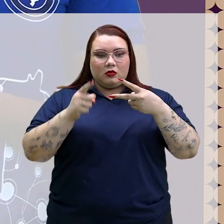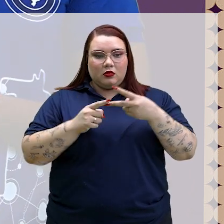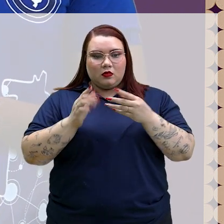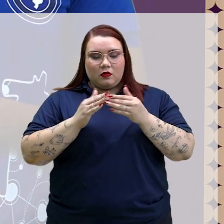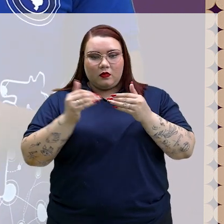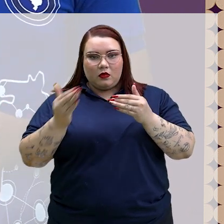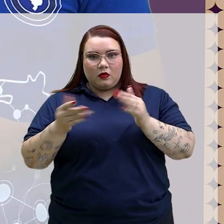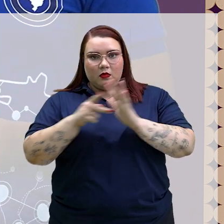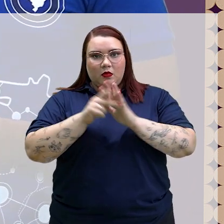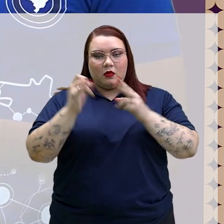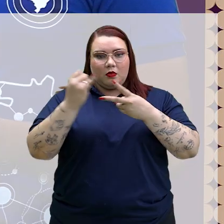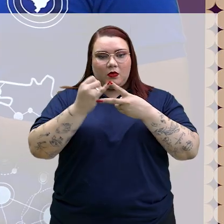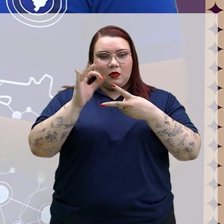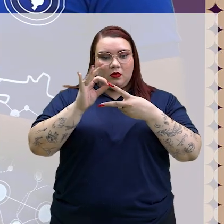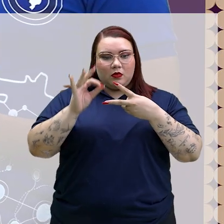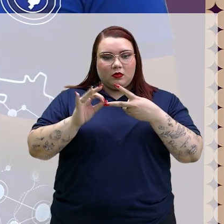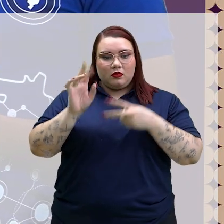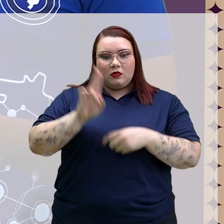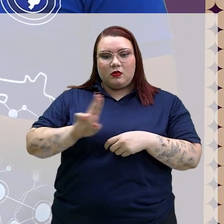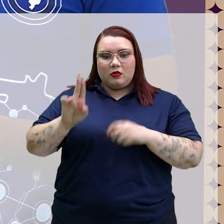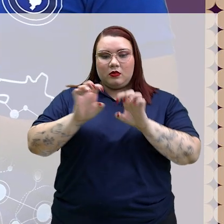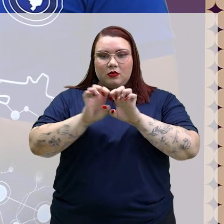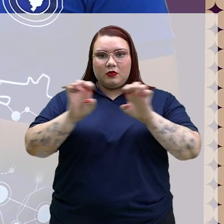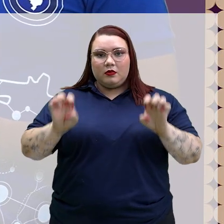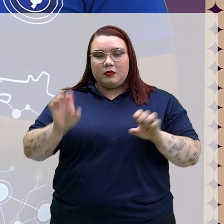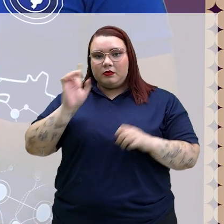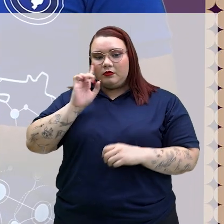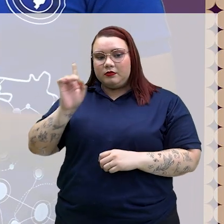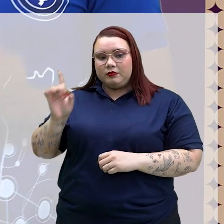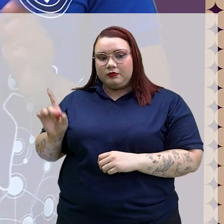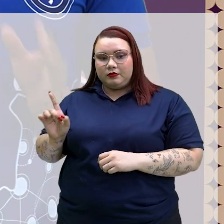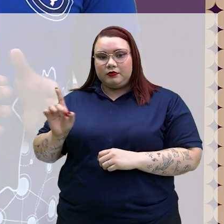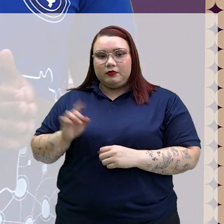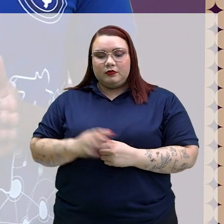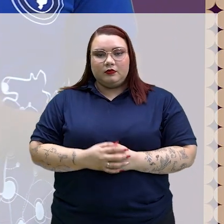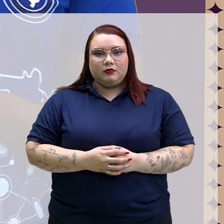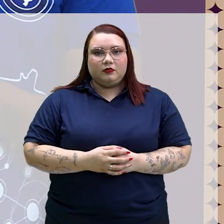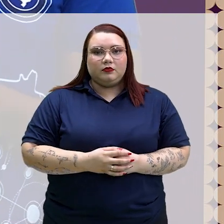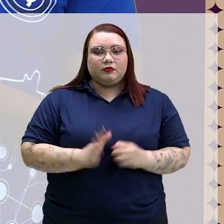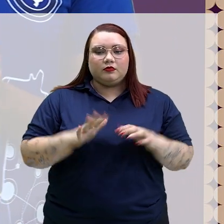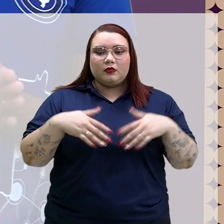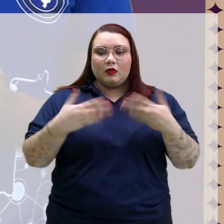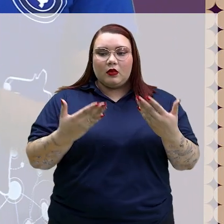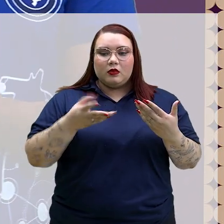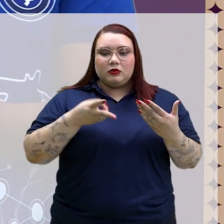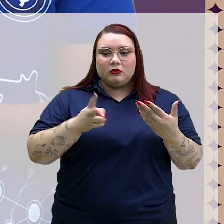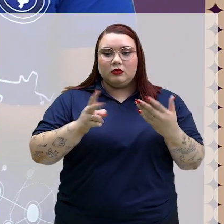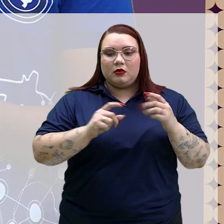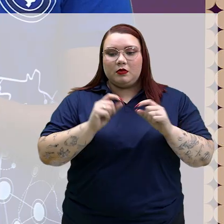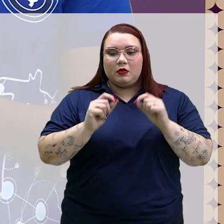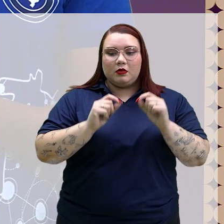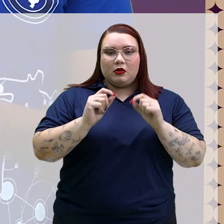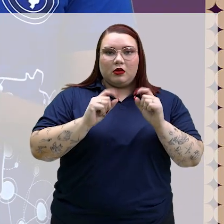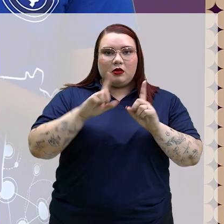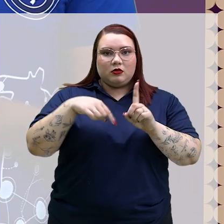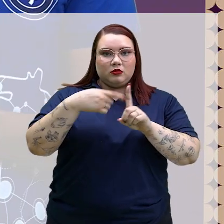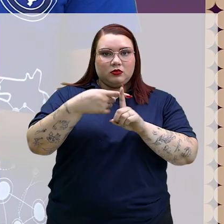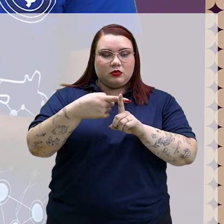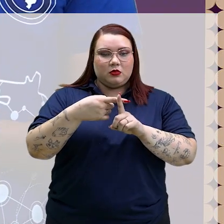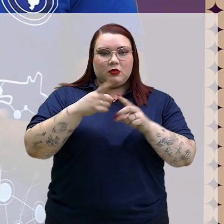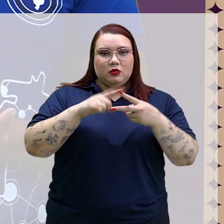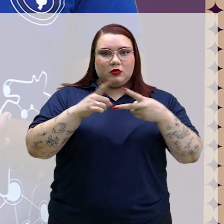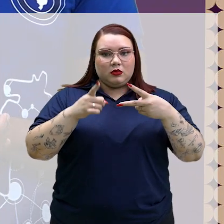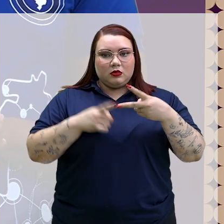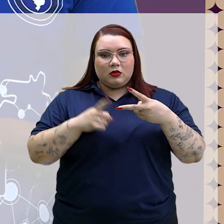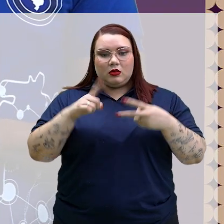de um polígono regular, nós vamos usar essa regrinha, né? Então, sempre a soma dos ângulos externos vai